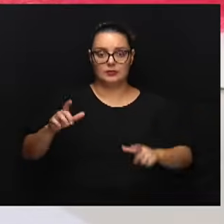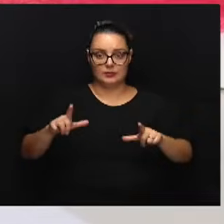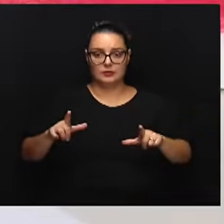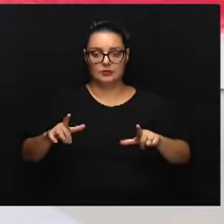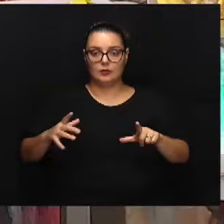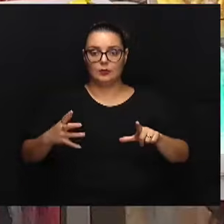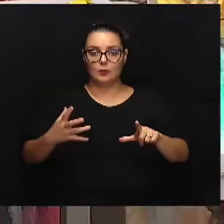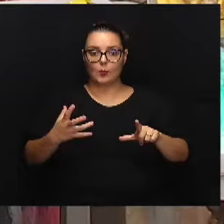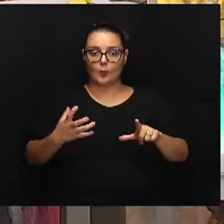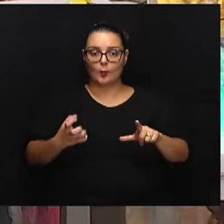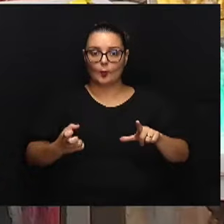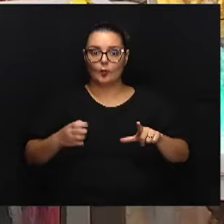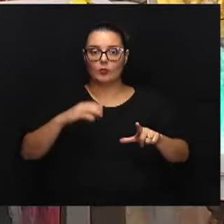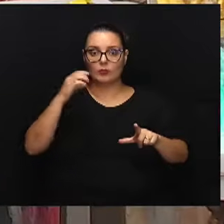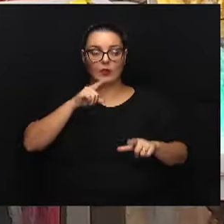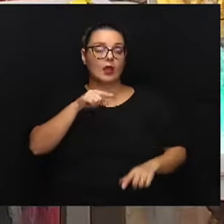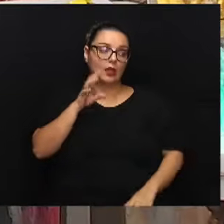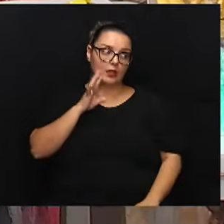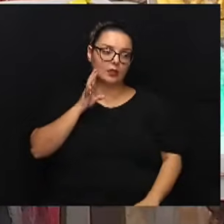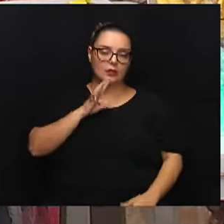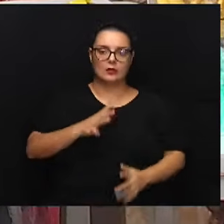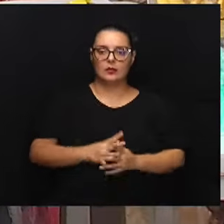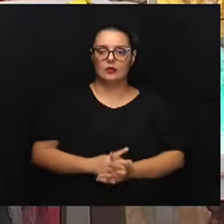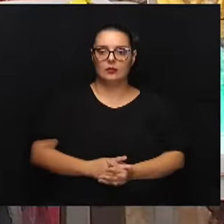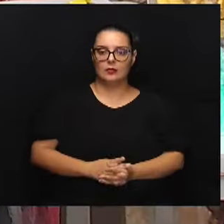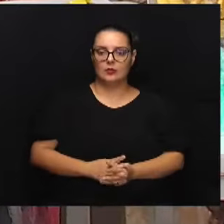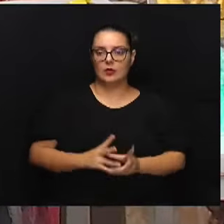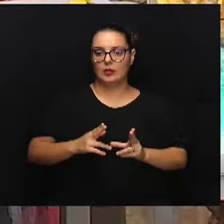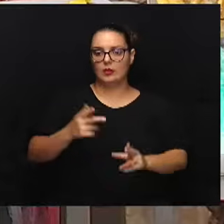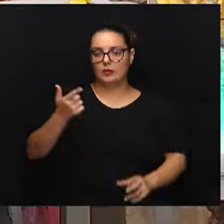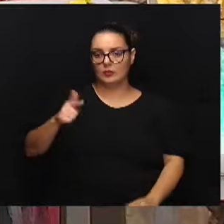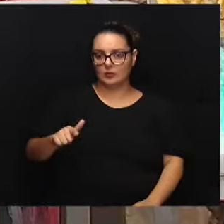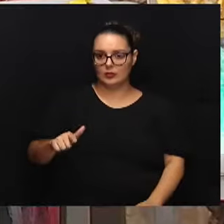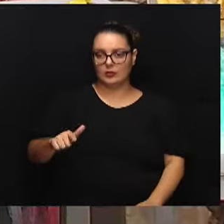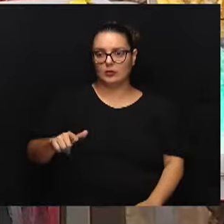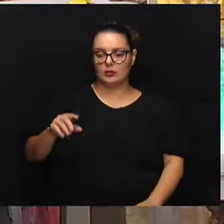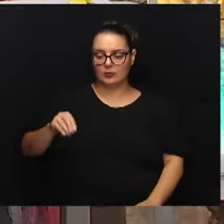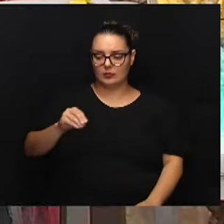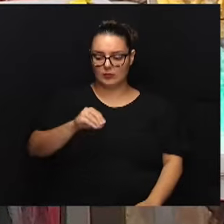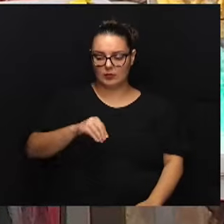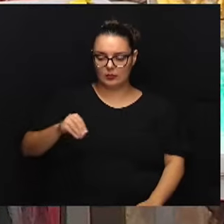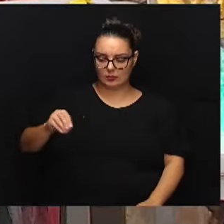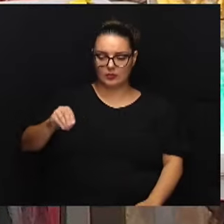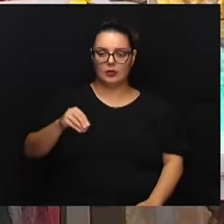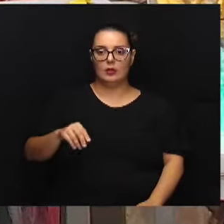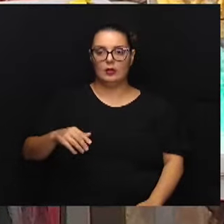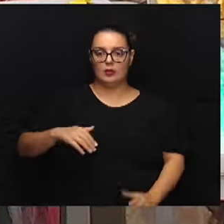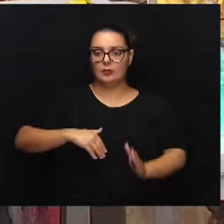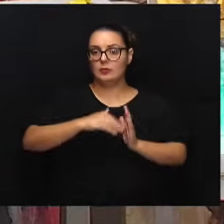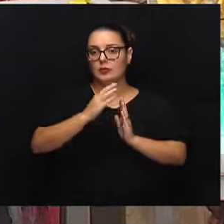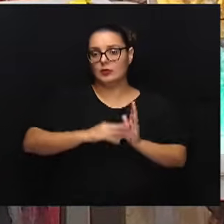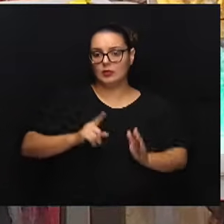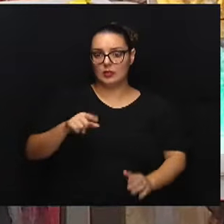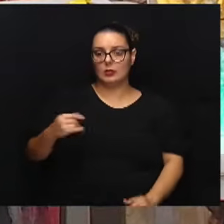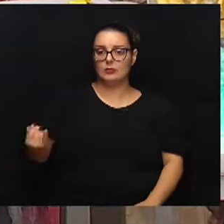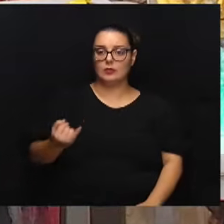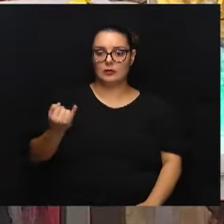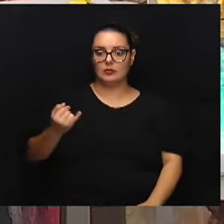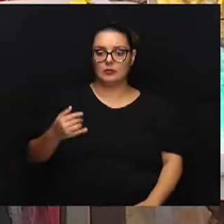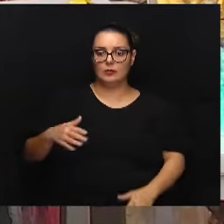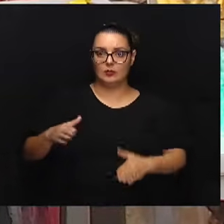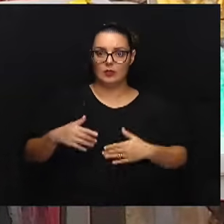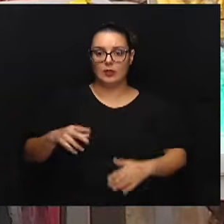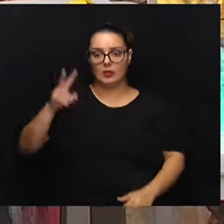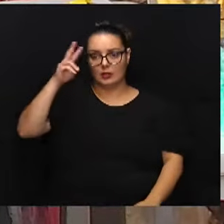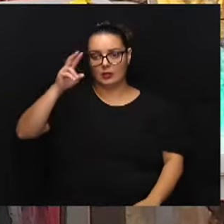mais rápido. Ah, isso é legal. Porque como a gente vai continuar a pintura aqui, é interessante que já vai secando. Lembra que eu fiz até